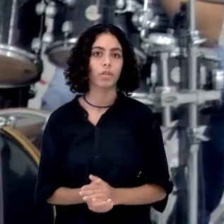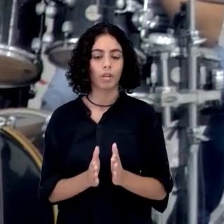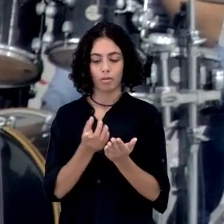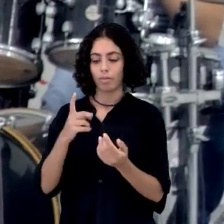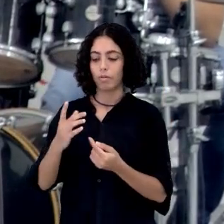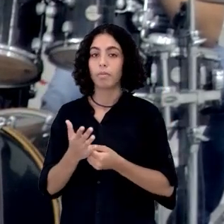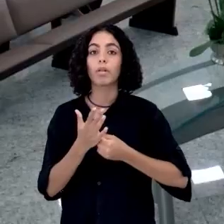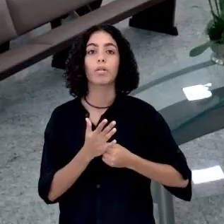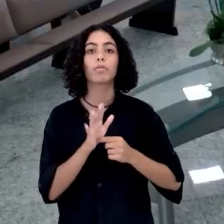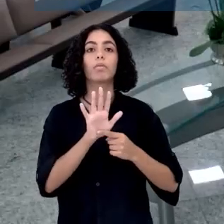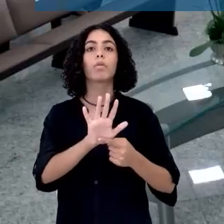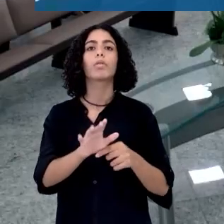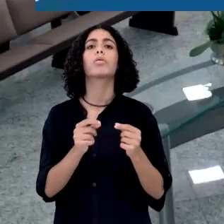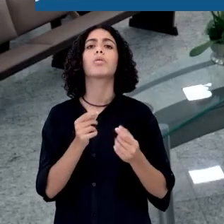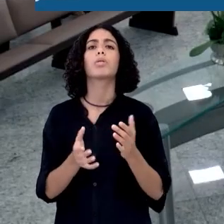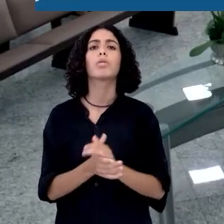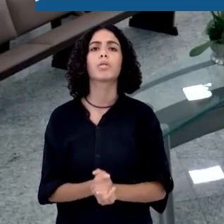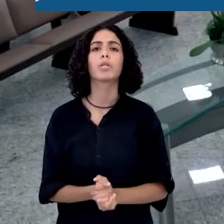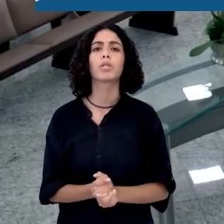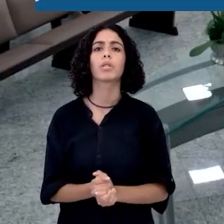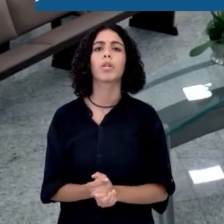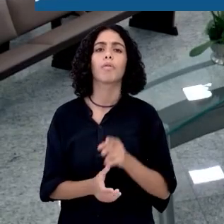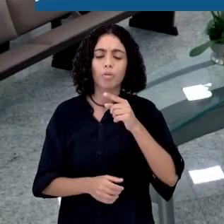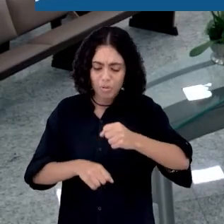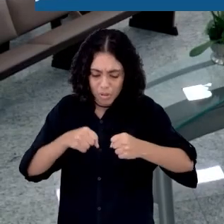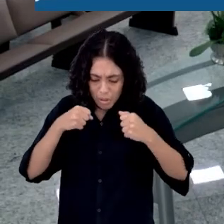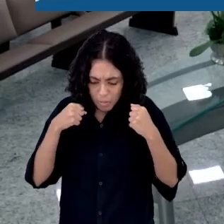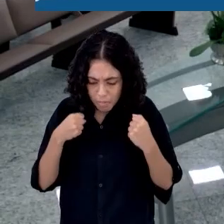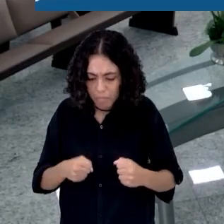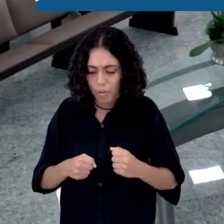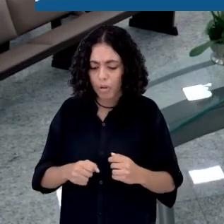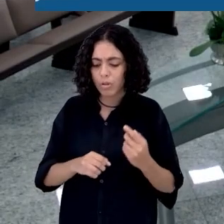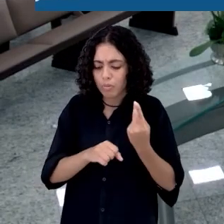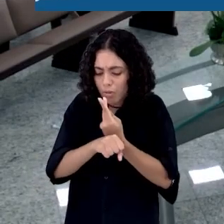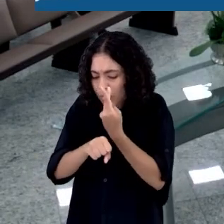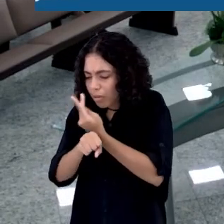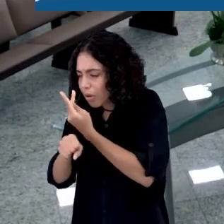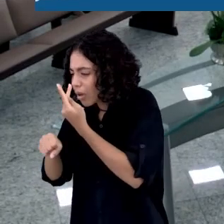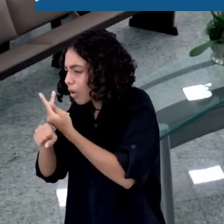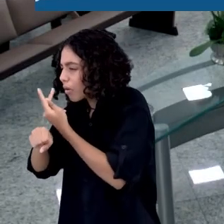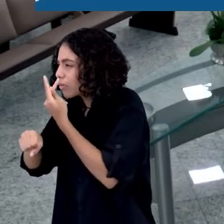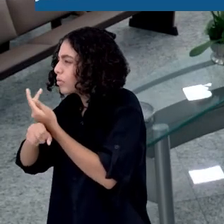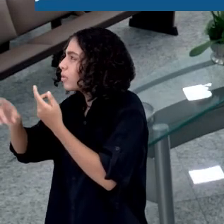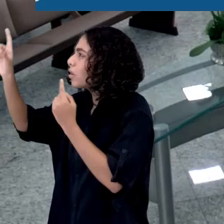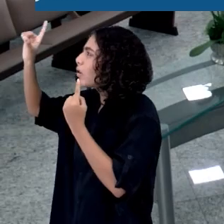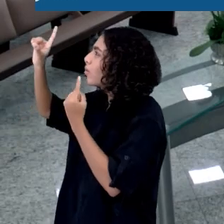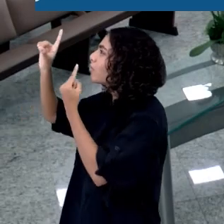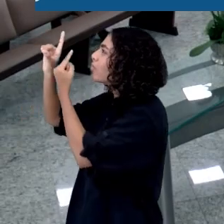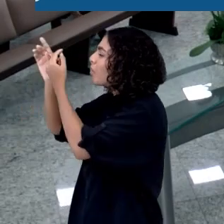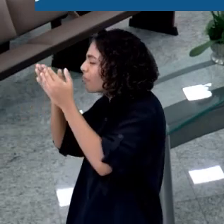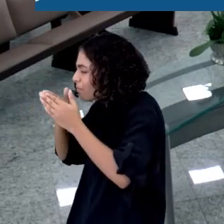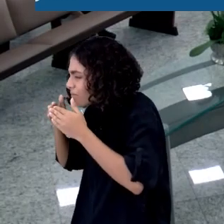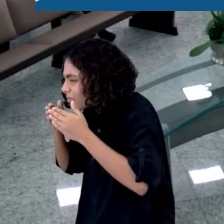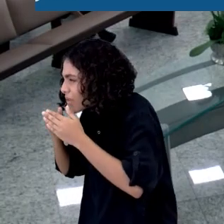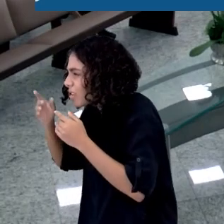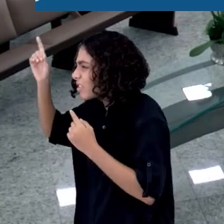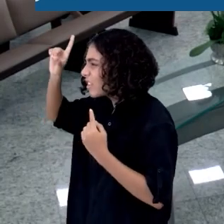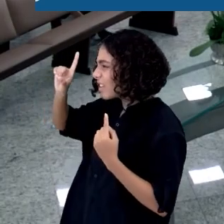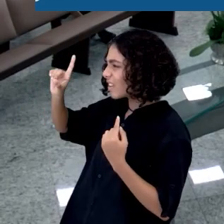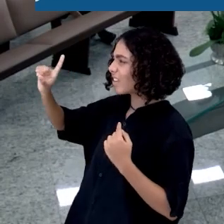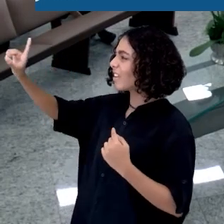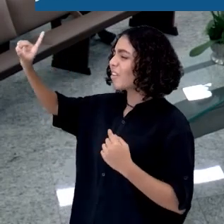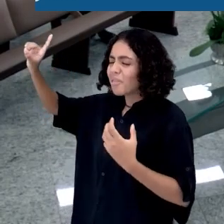Senhor enquanto é possível achá-lo. Clamem por Ele enquanto está perto. Um dia a porta